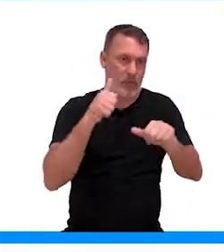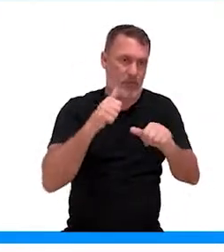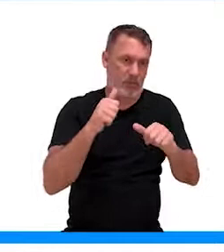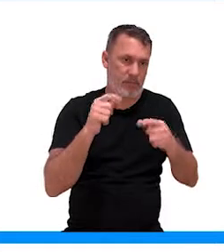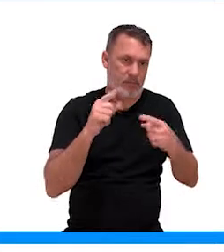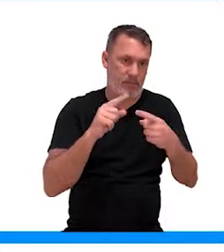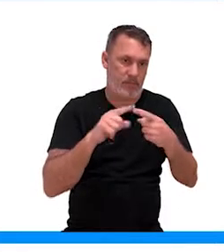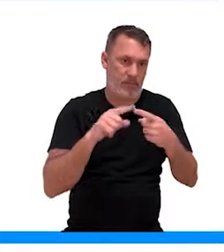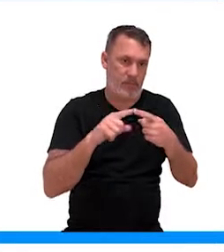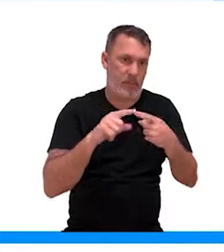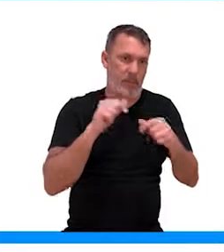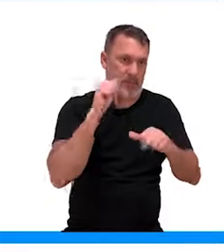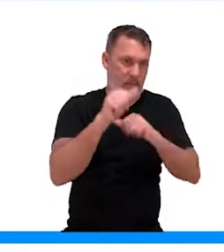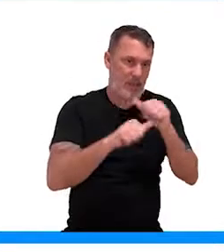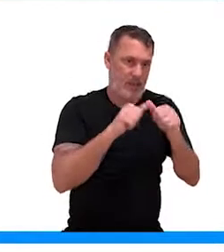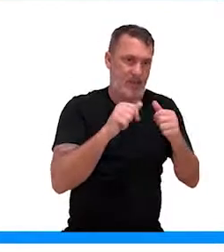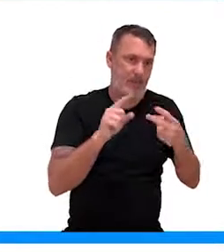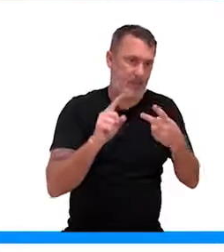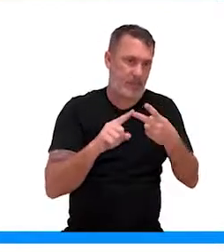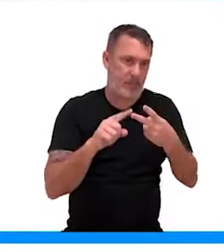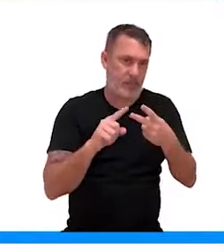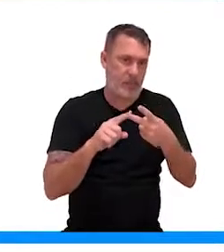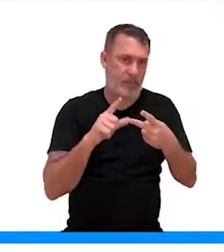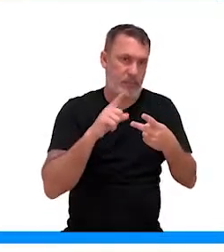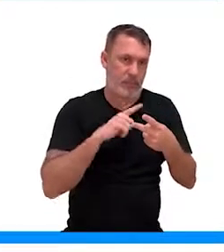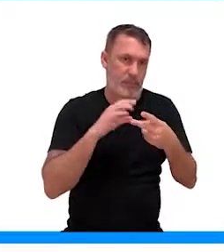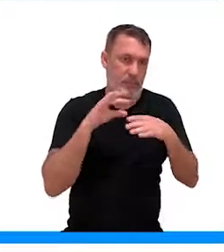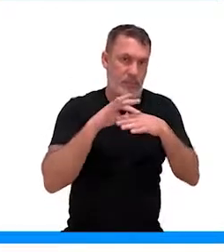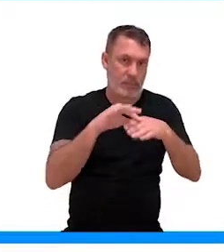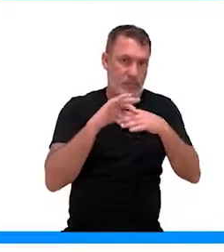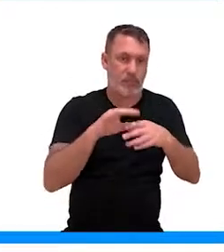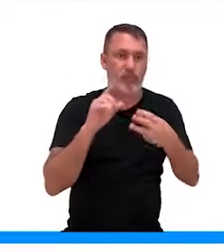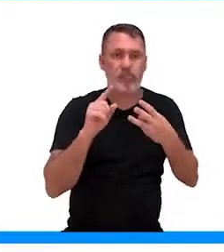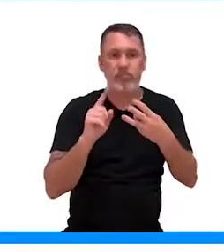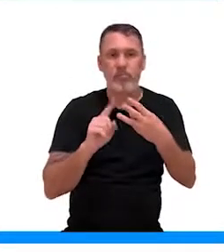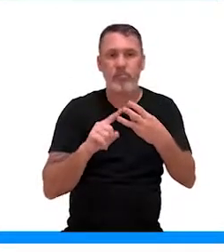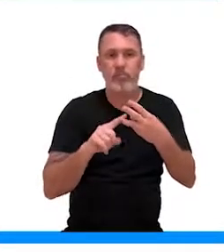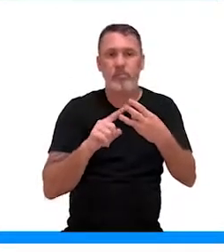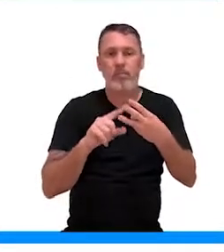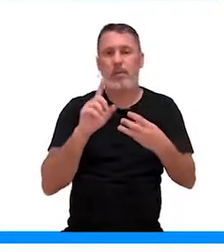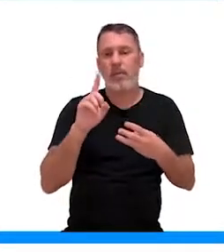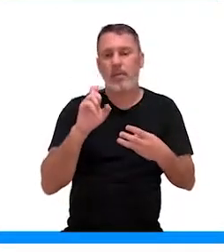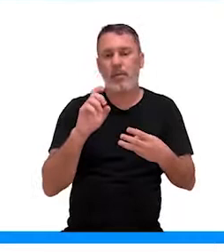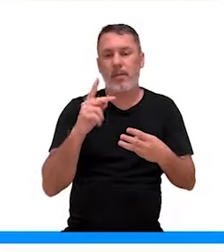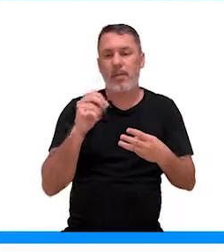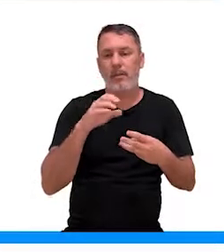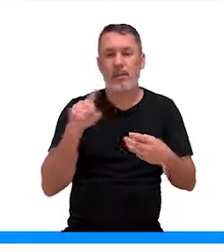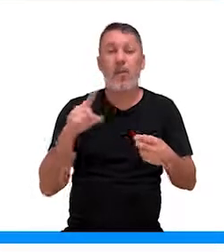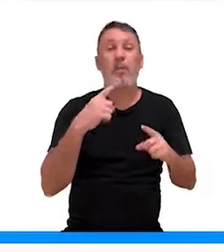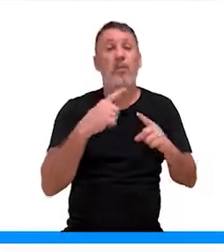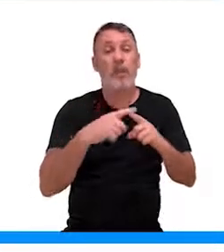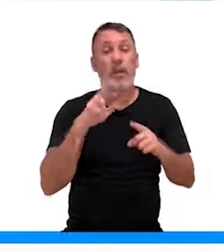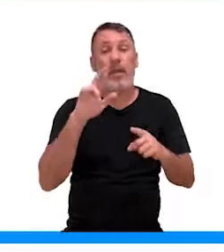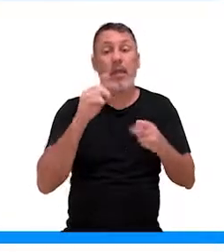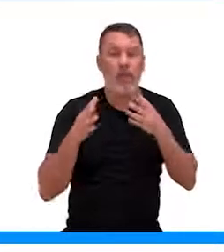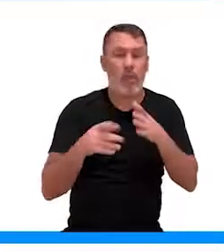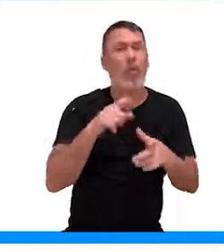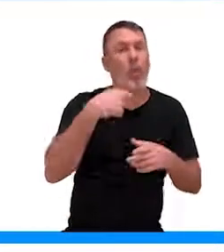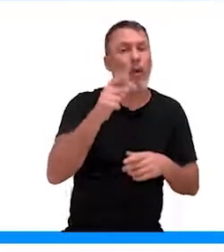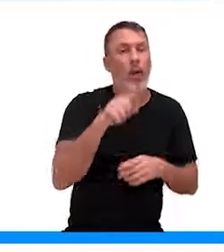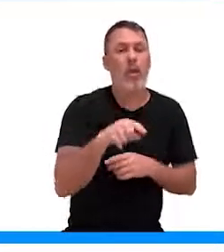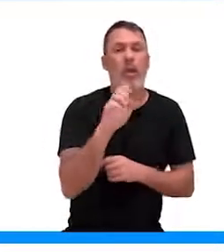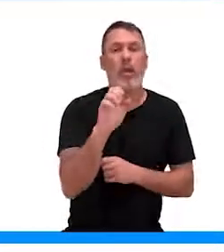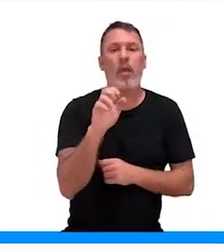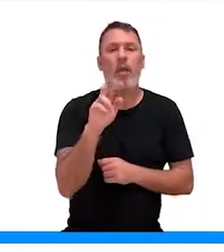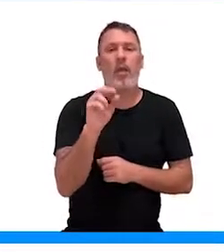tá? Desgaste, intemperismo, a parte de transporte e a parte de deposição. Por isso que o rio ele é considerado como agente erosivo. Olha só